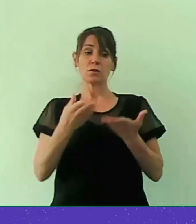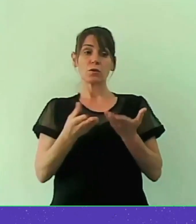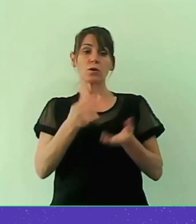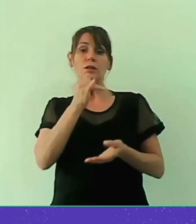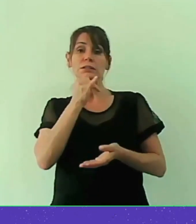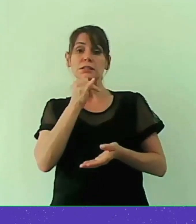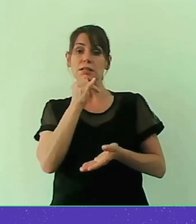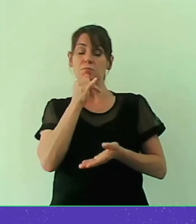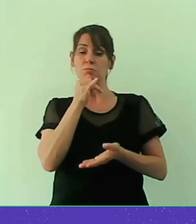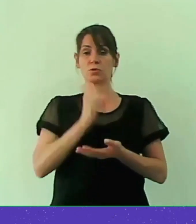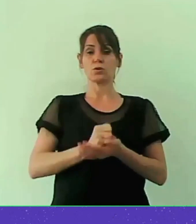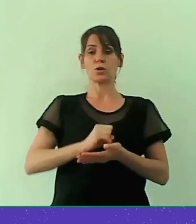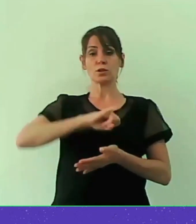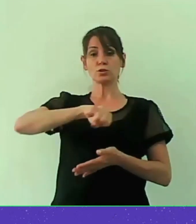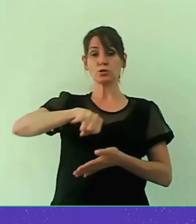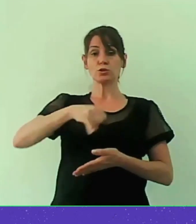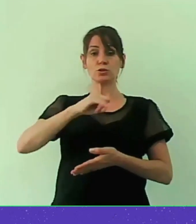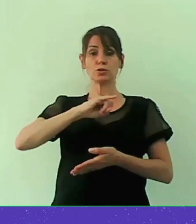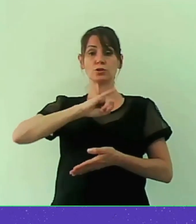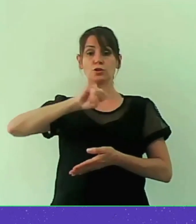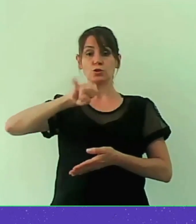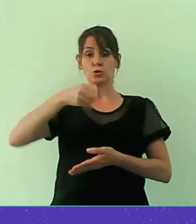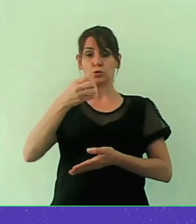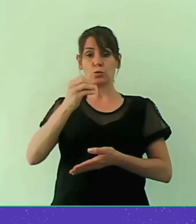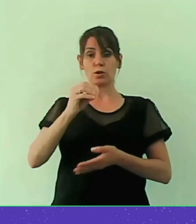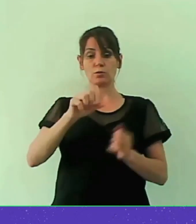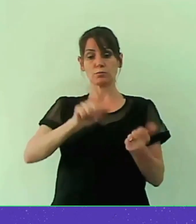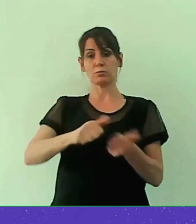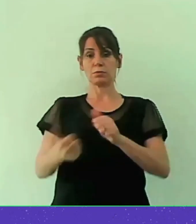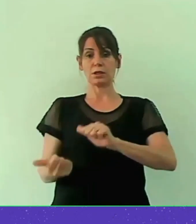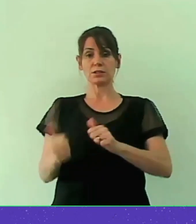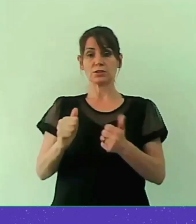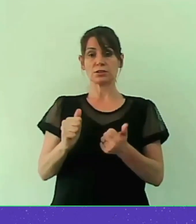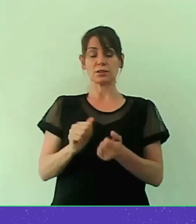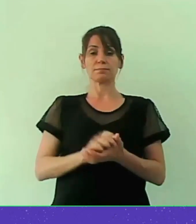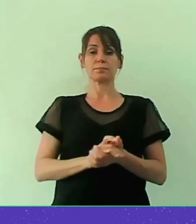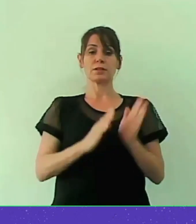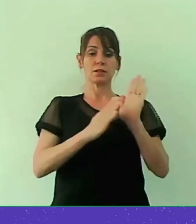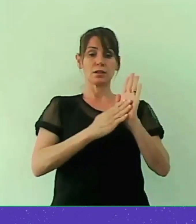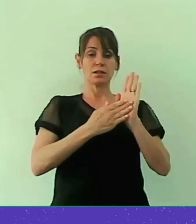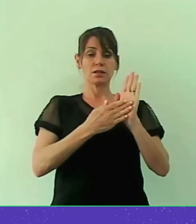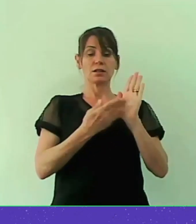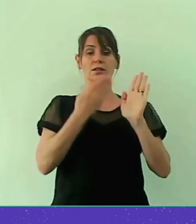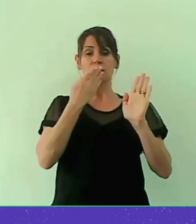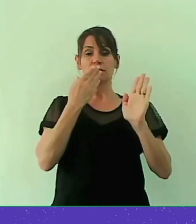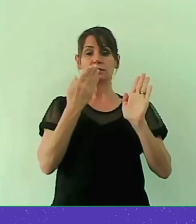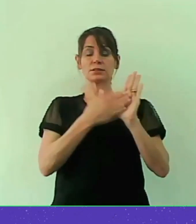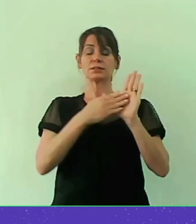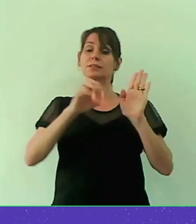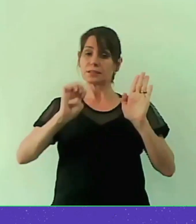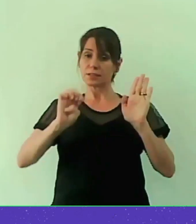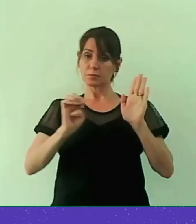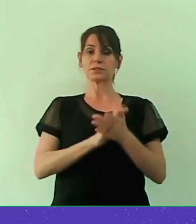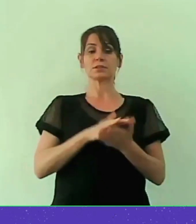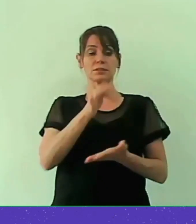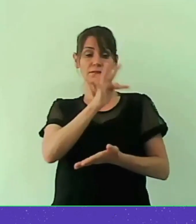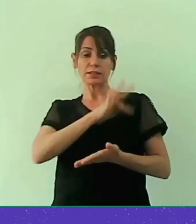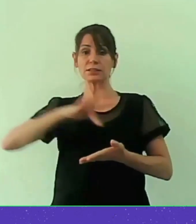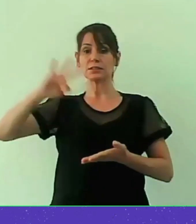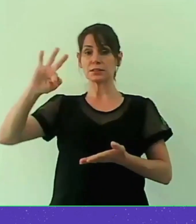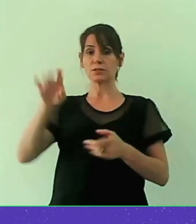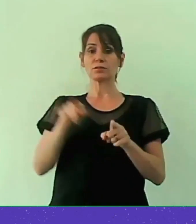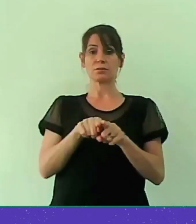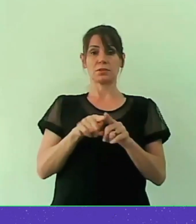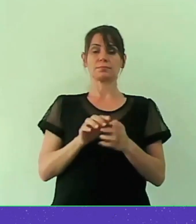Batista, nem dos escribas e fariseus hipócritas. São